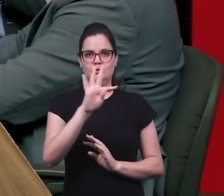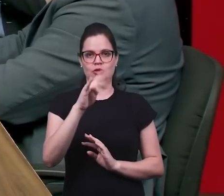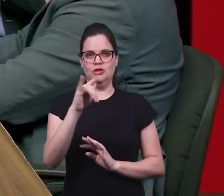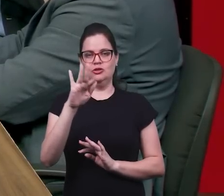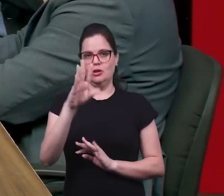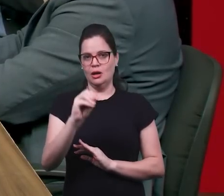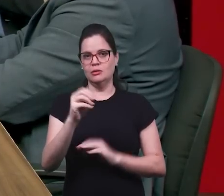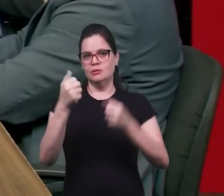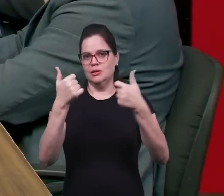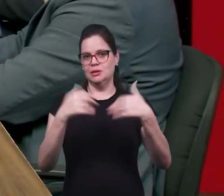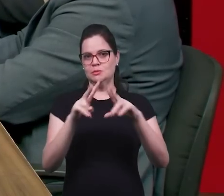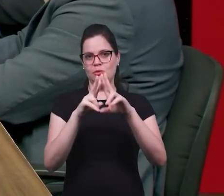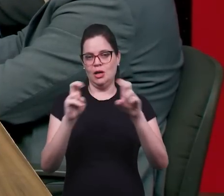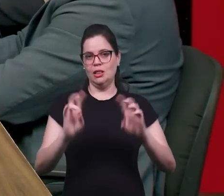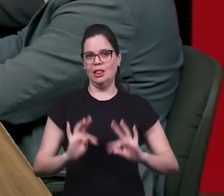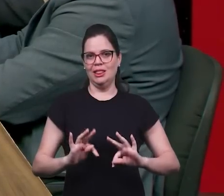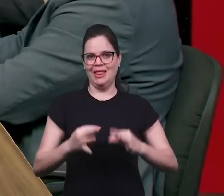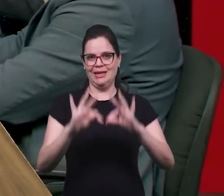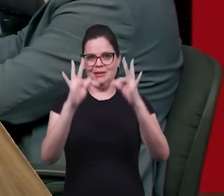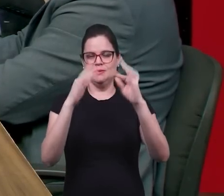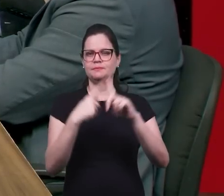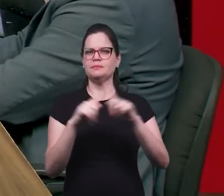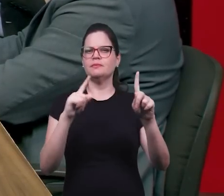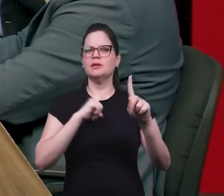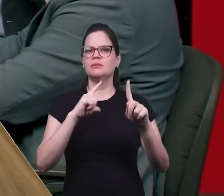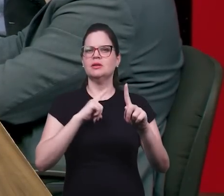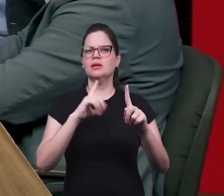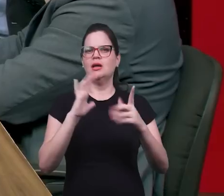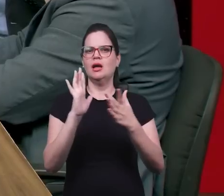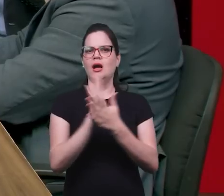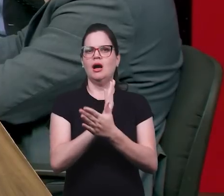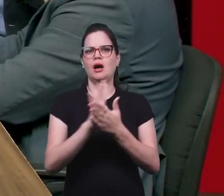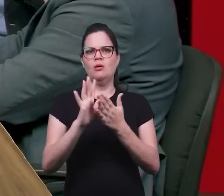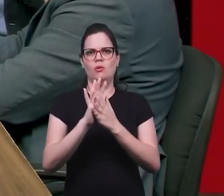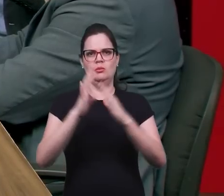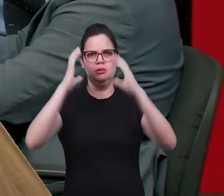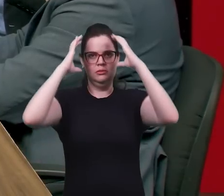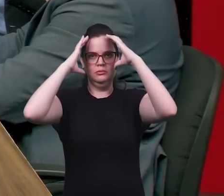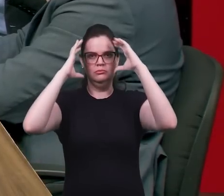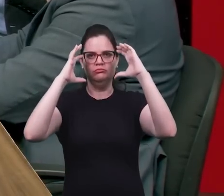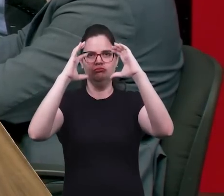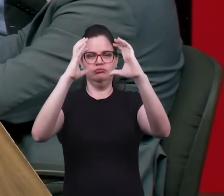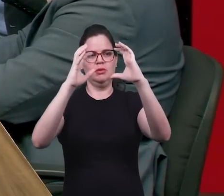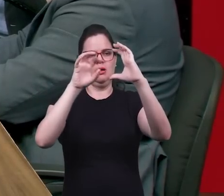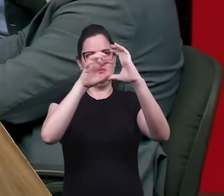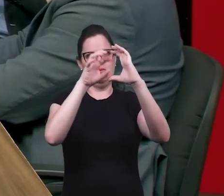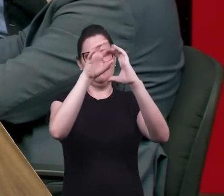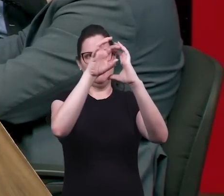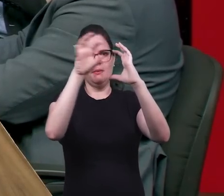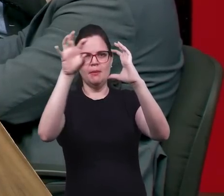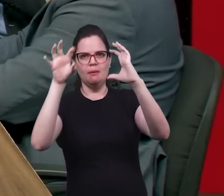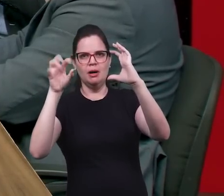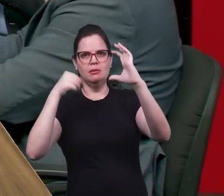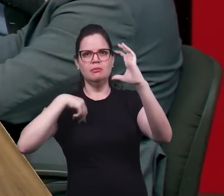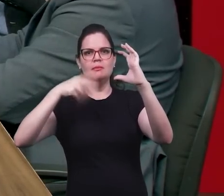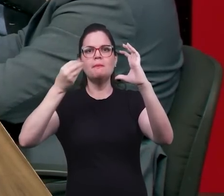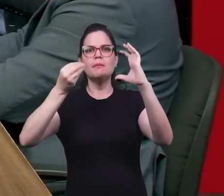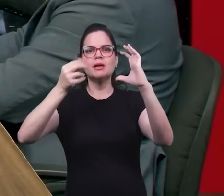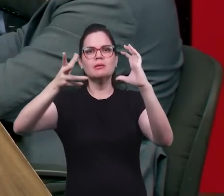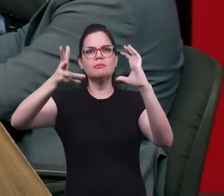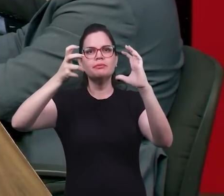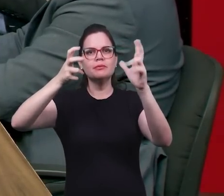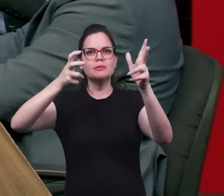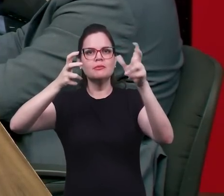respeito dessa parte tecnológica, mas existem algumas regiões do cérebro que são responsáveis, né, pela identificação e a